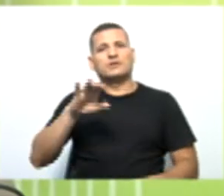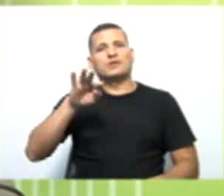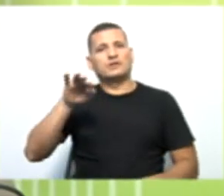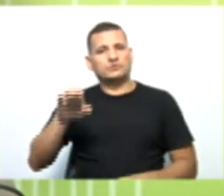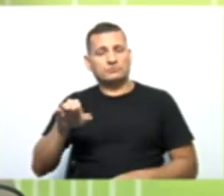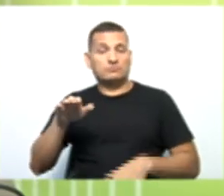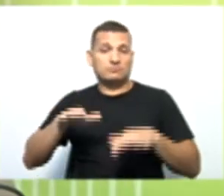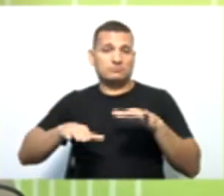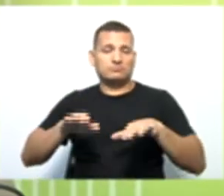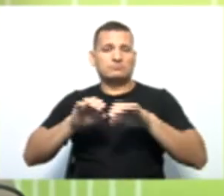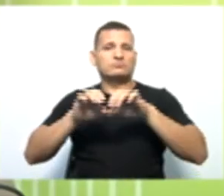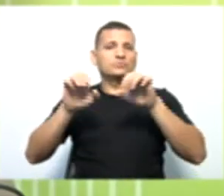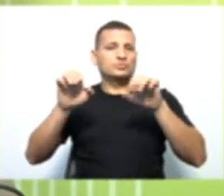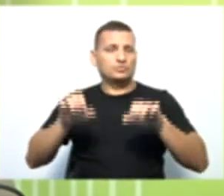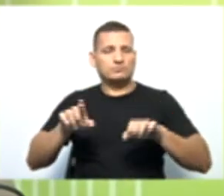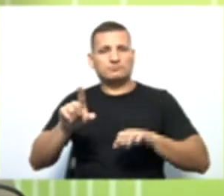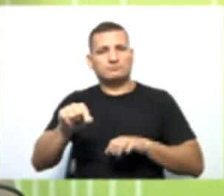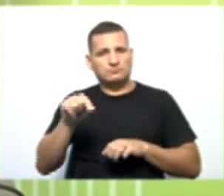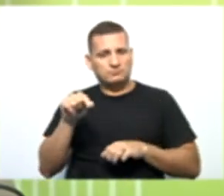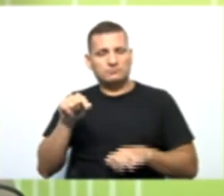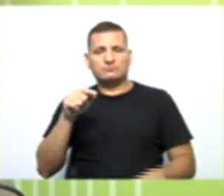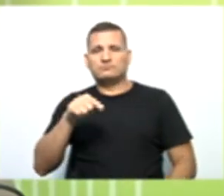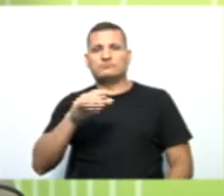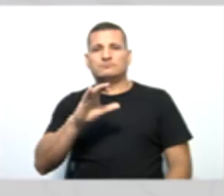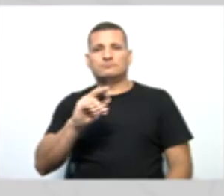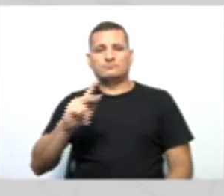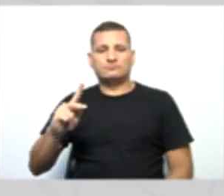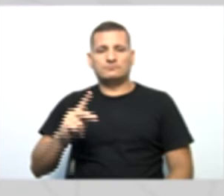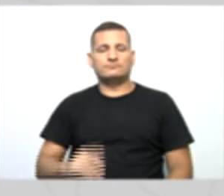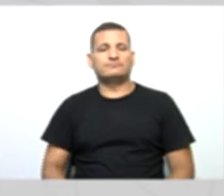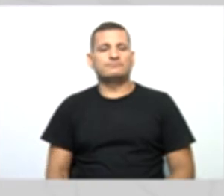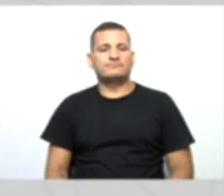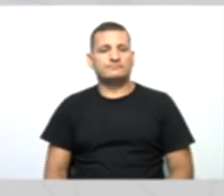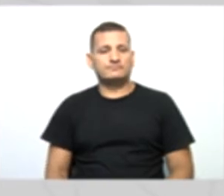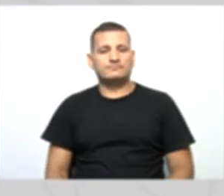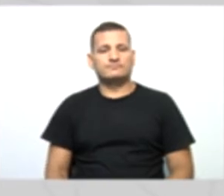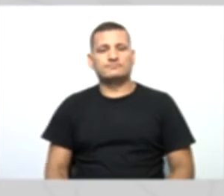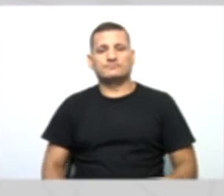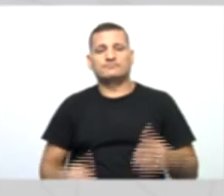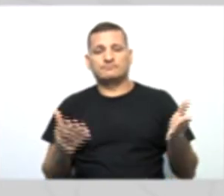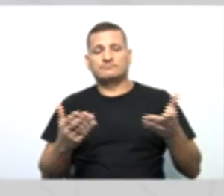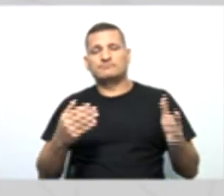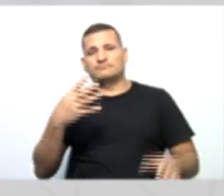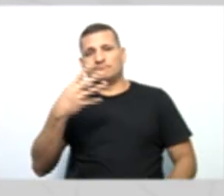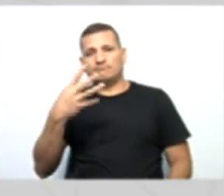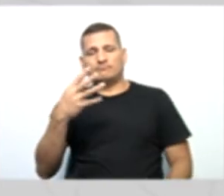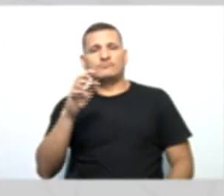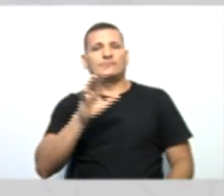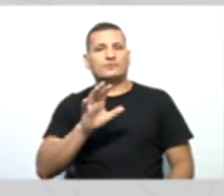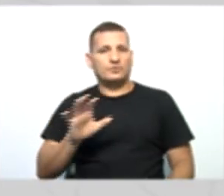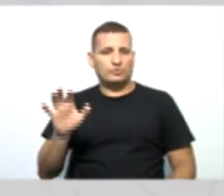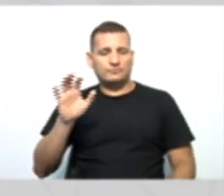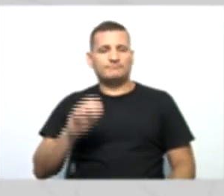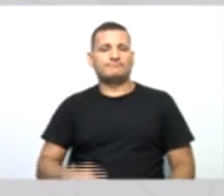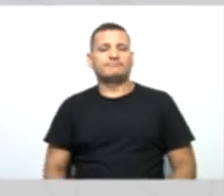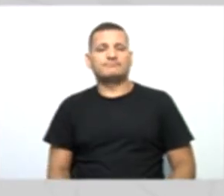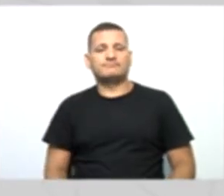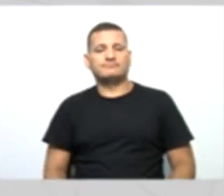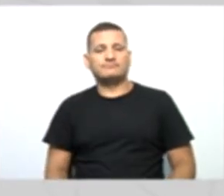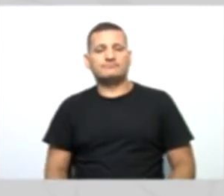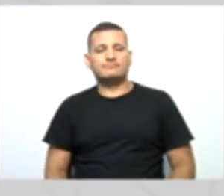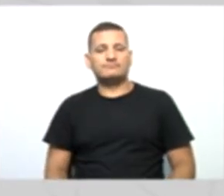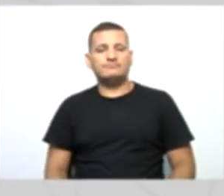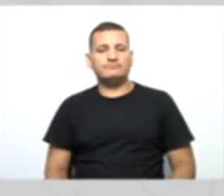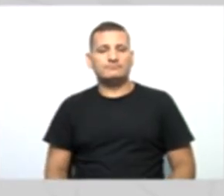a estrutura escolhida para essa cooperativa. A gente vai para a quarta região. A nossa quarta região,